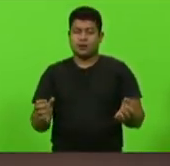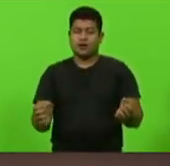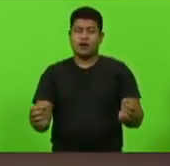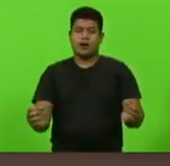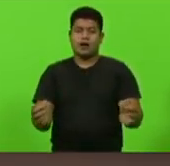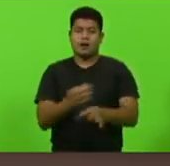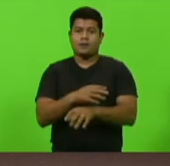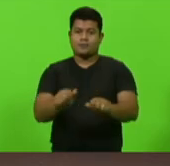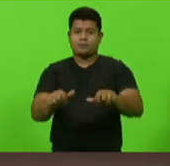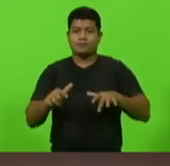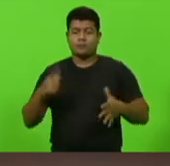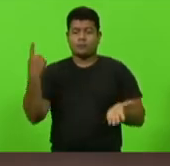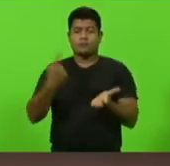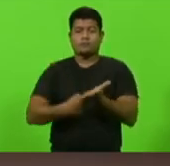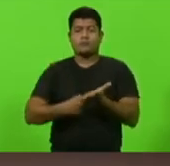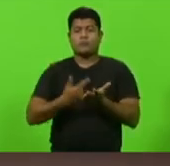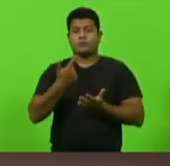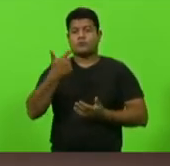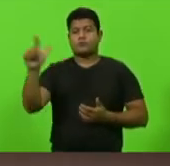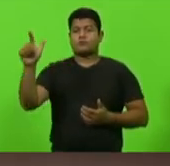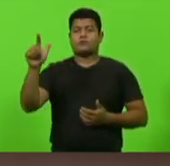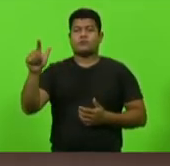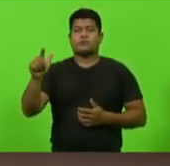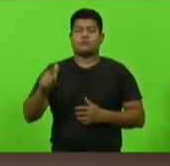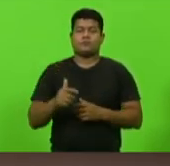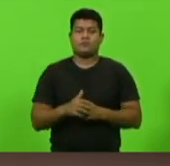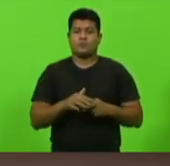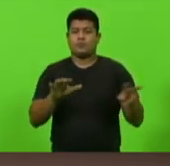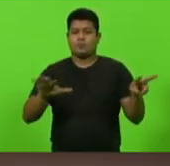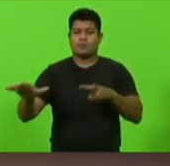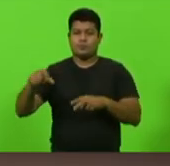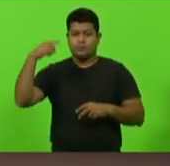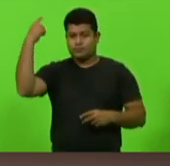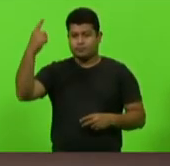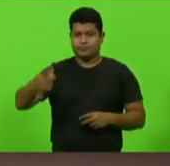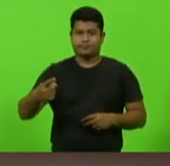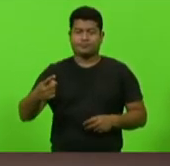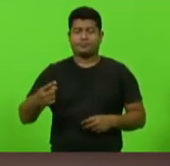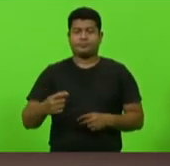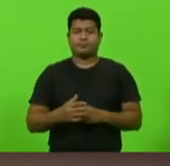a convocação para a próxima